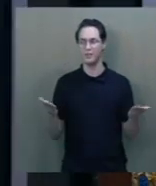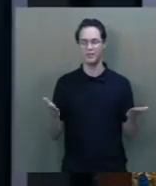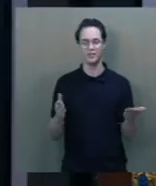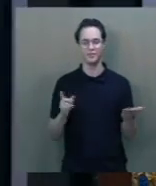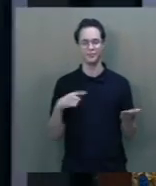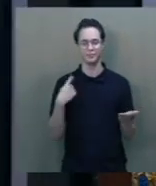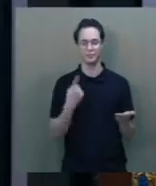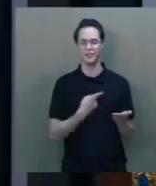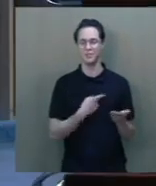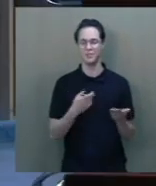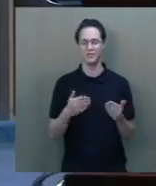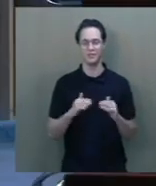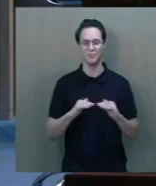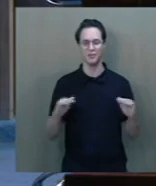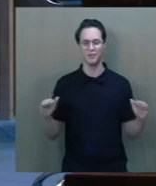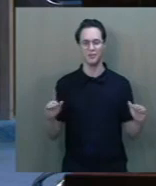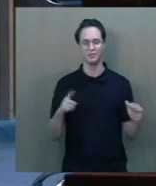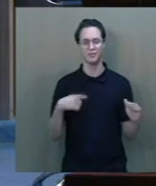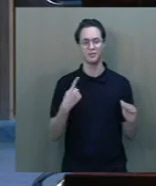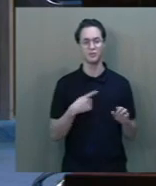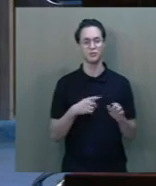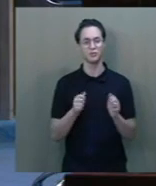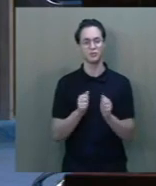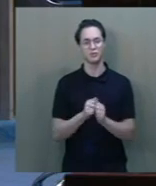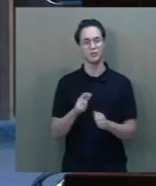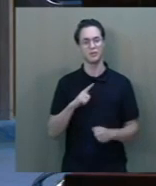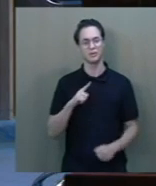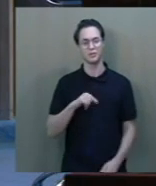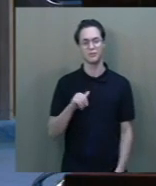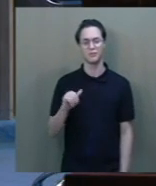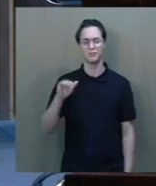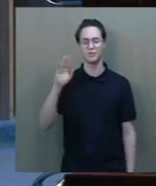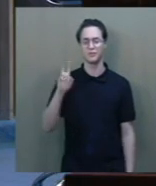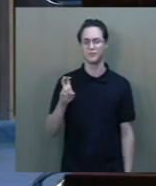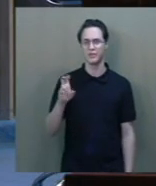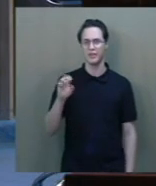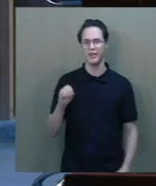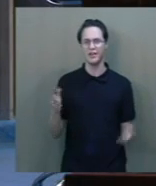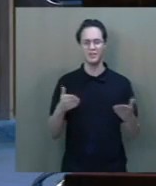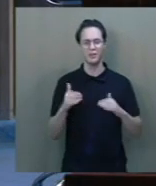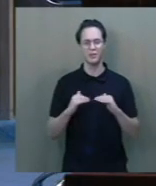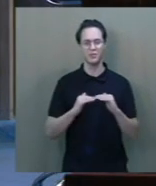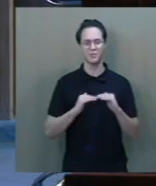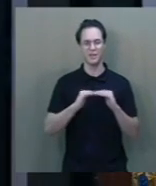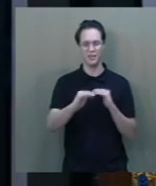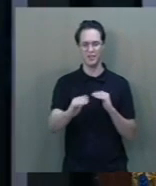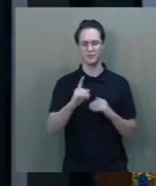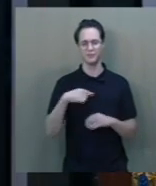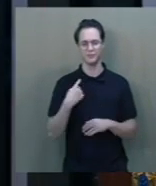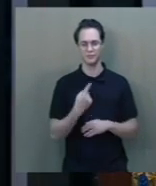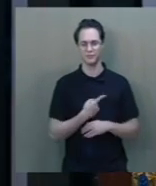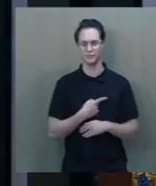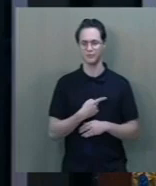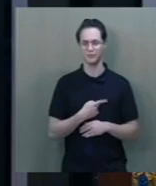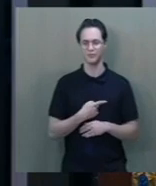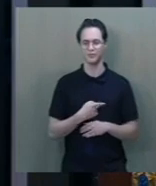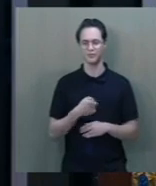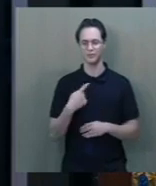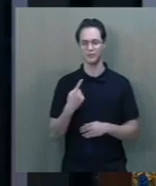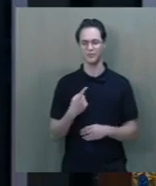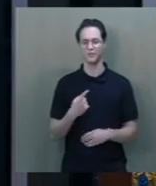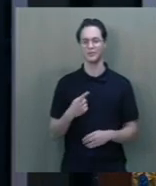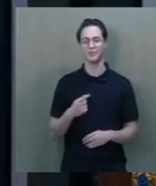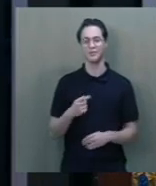porto público. Nós conseguimos e hoje temos mais de 50 portos privados, tupis, terminais de